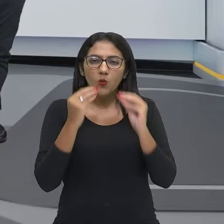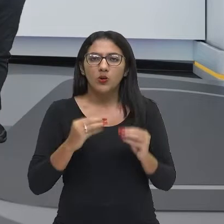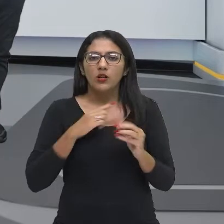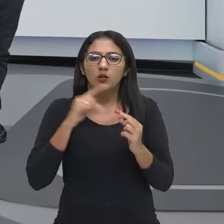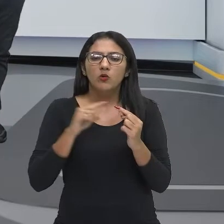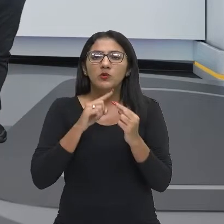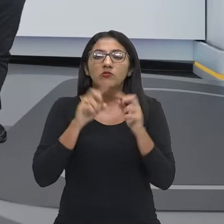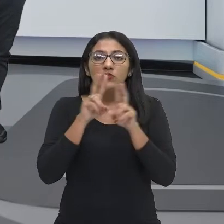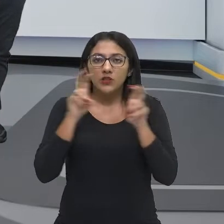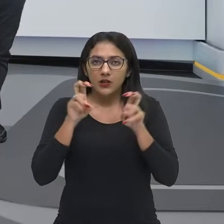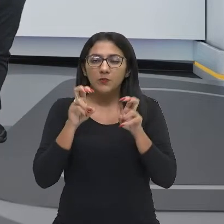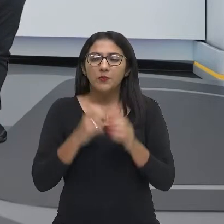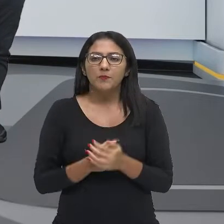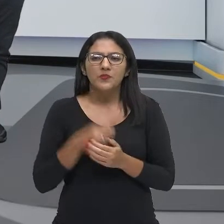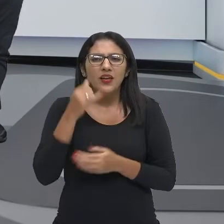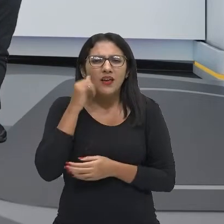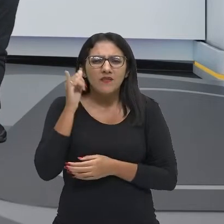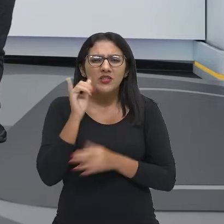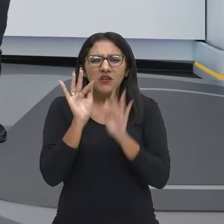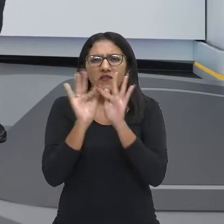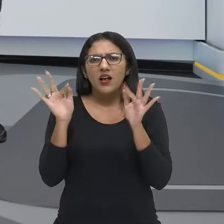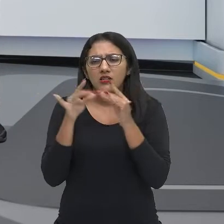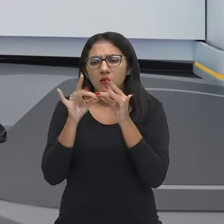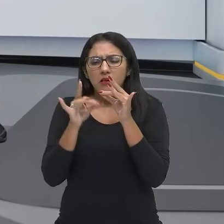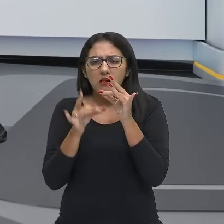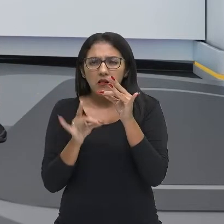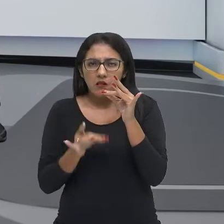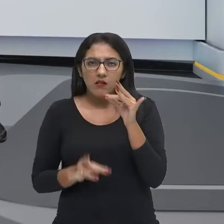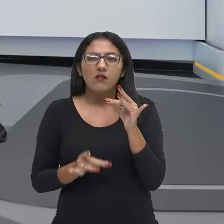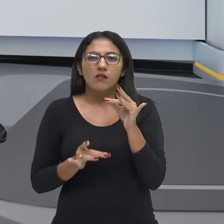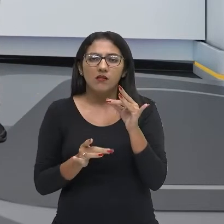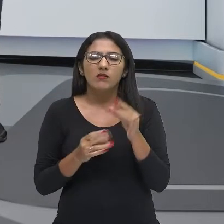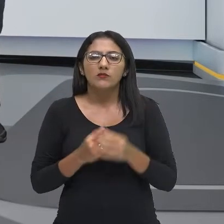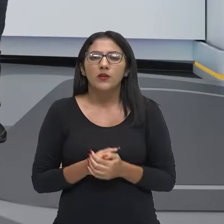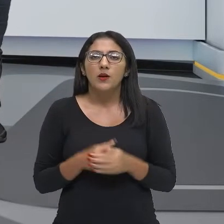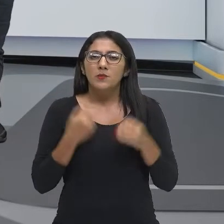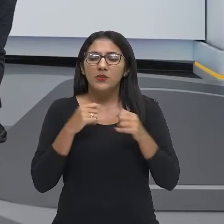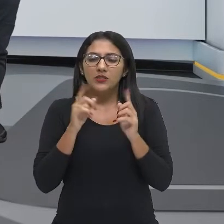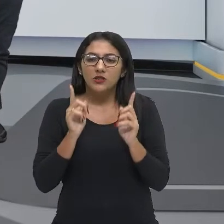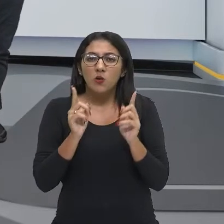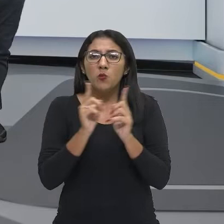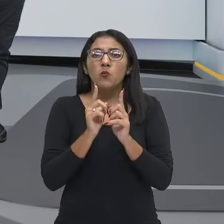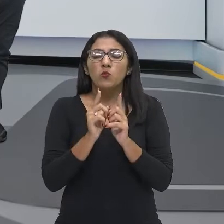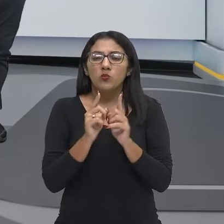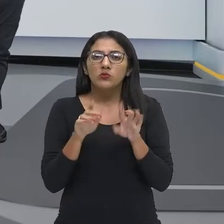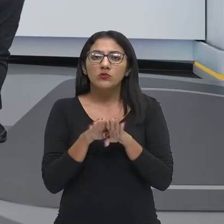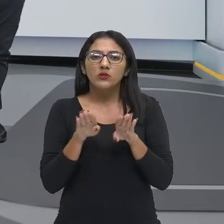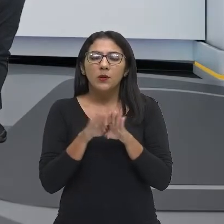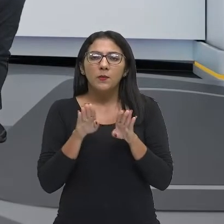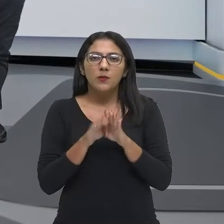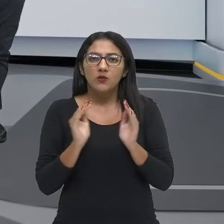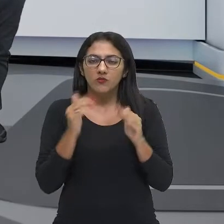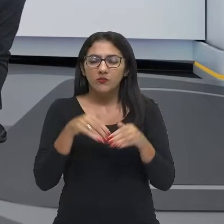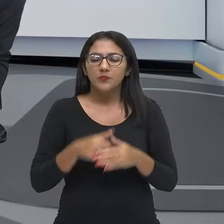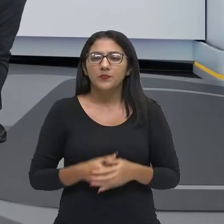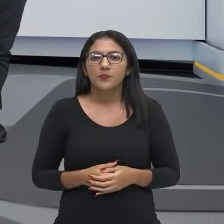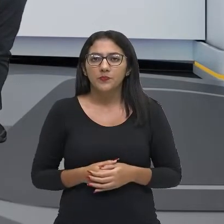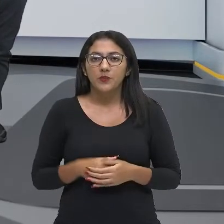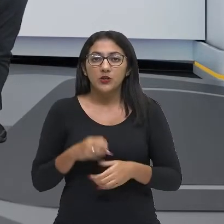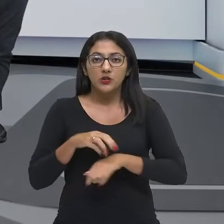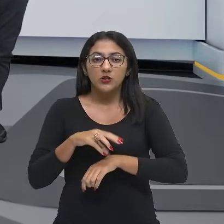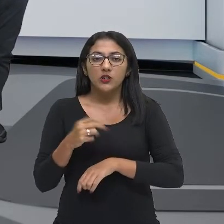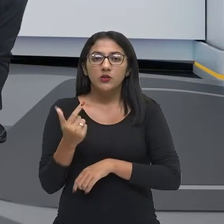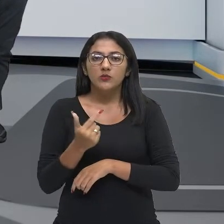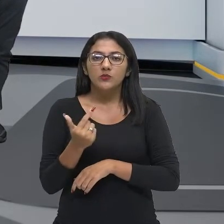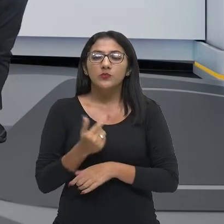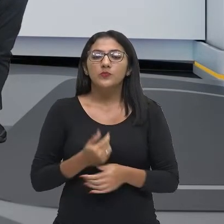a mensagem. Evite utilizar frases muito longas nesse campo. Seja curto e coeso. Dica 2.